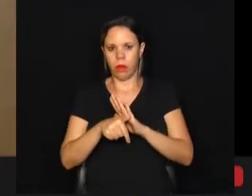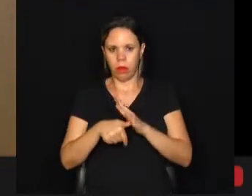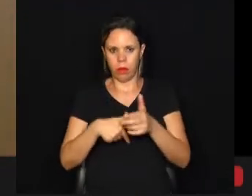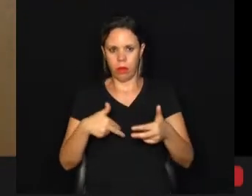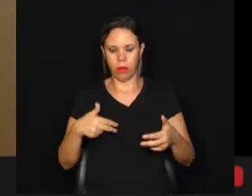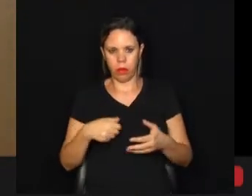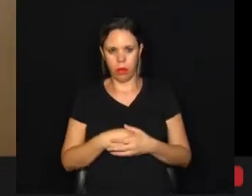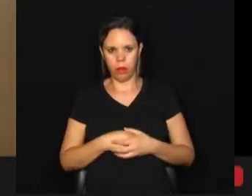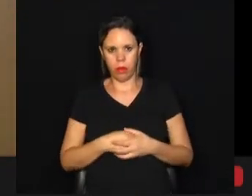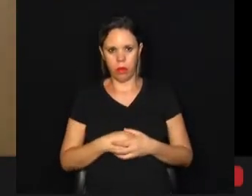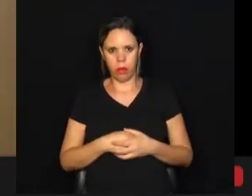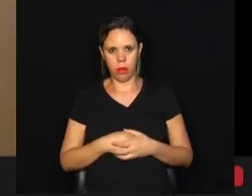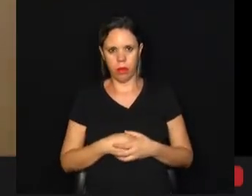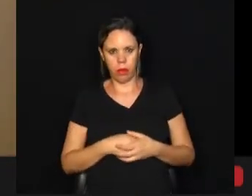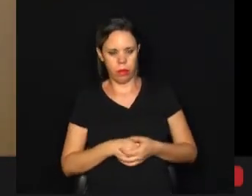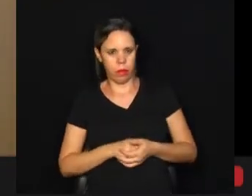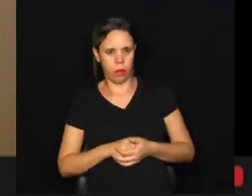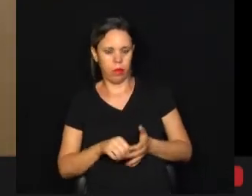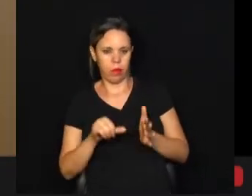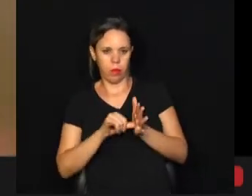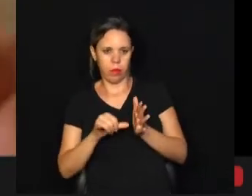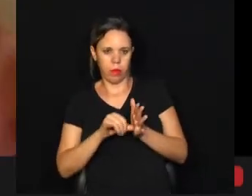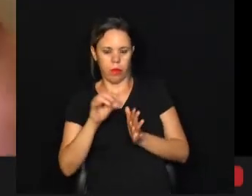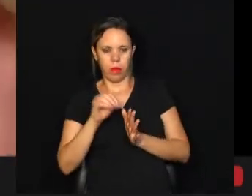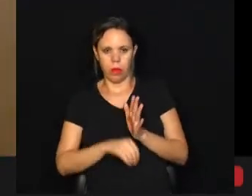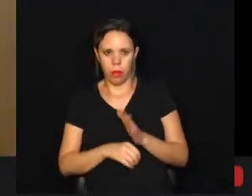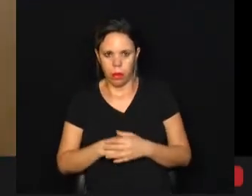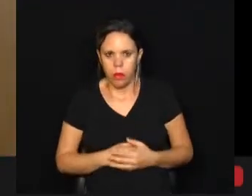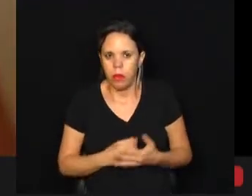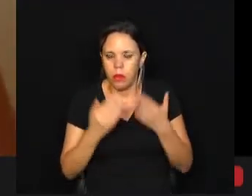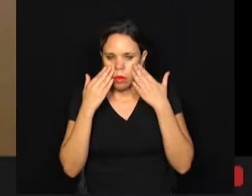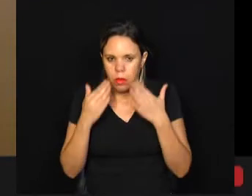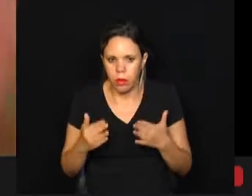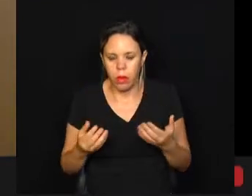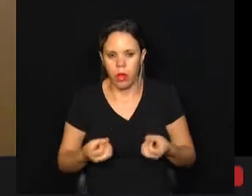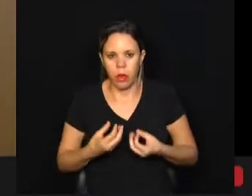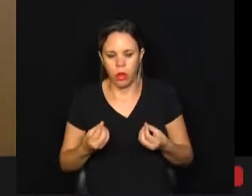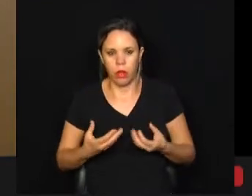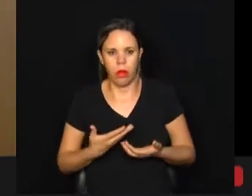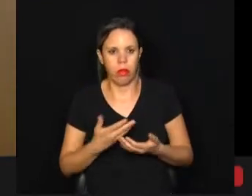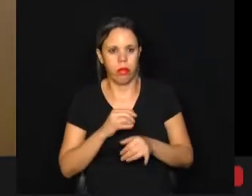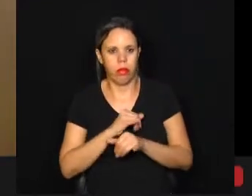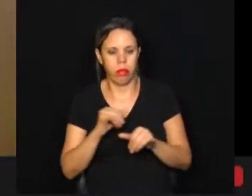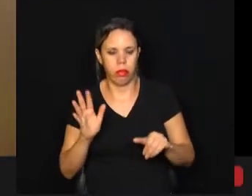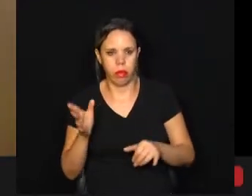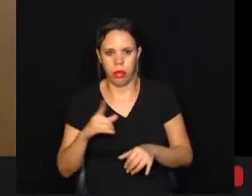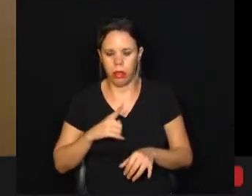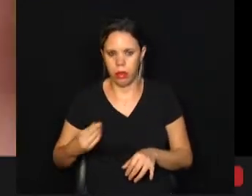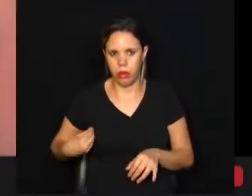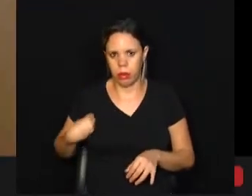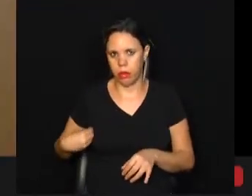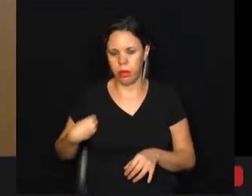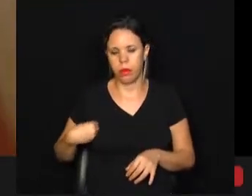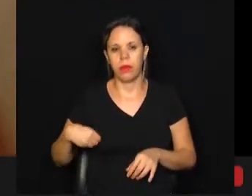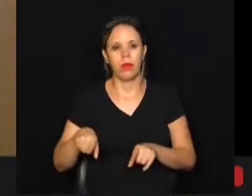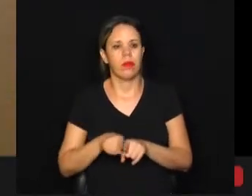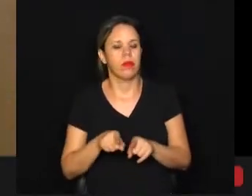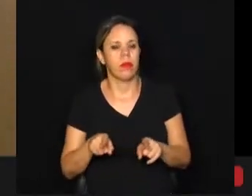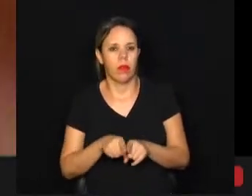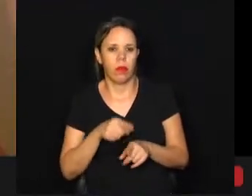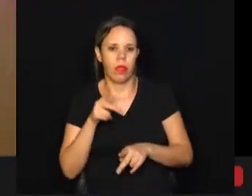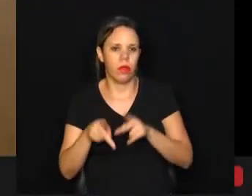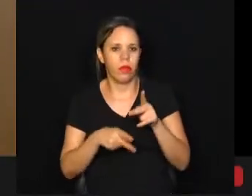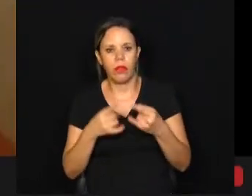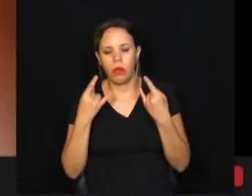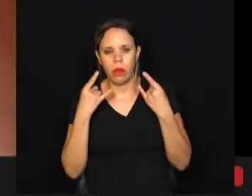atividades. Esses editais públicos, eles são fomentadores daquilo que já existe e eles são estimuladores